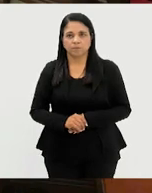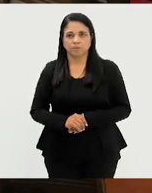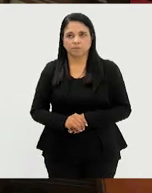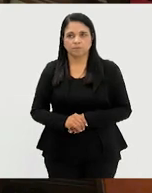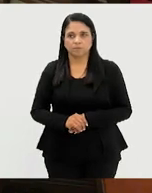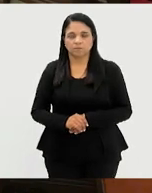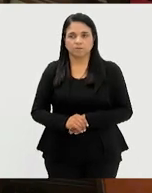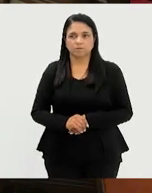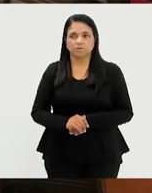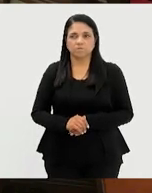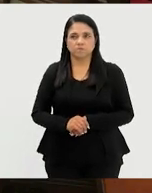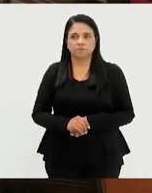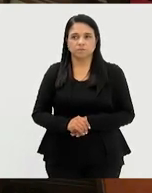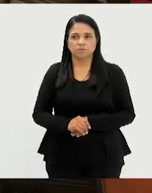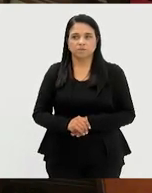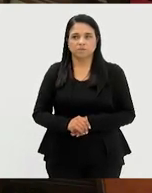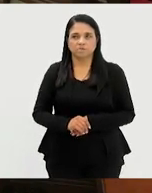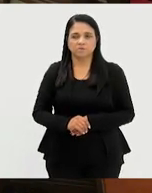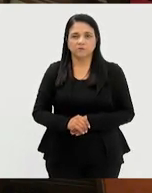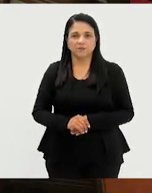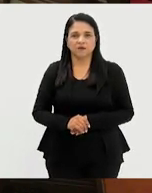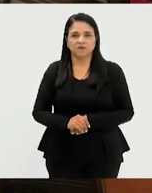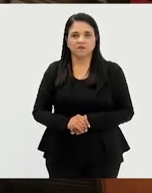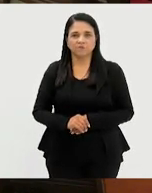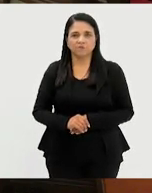eu só dou um em